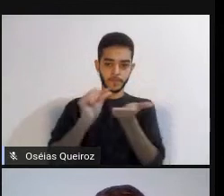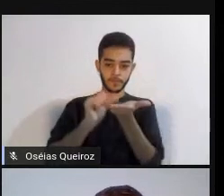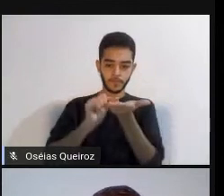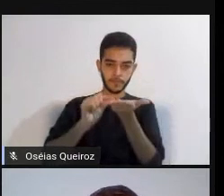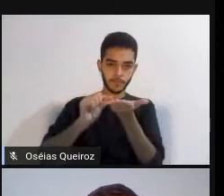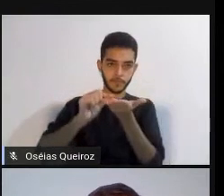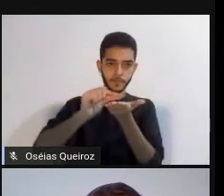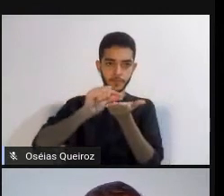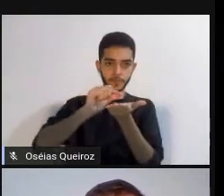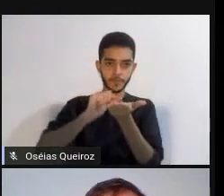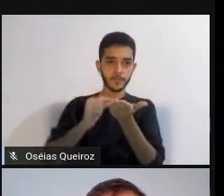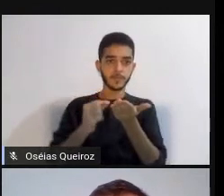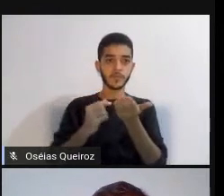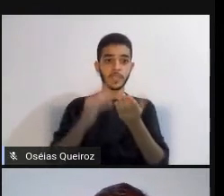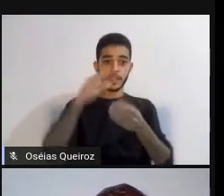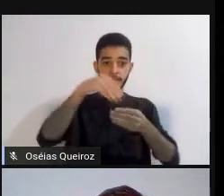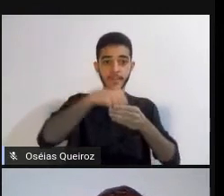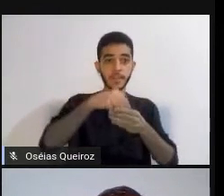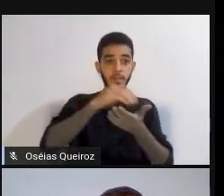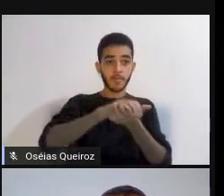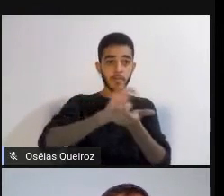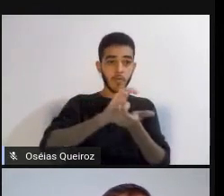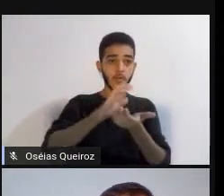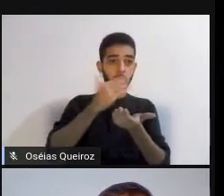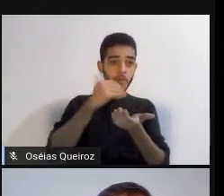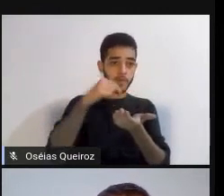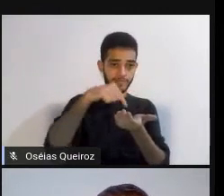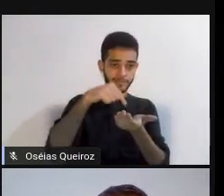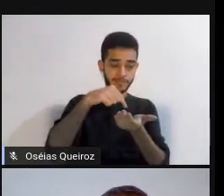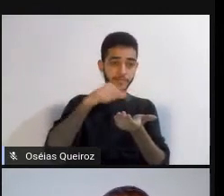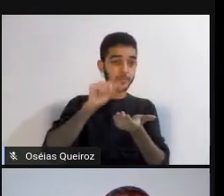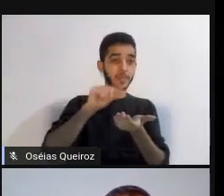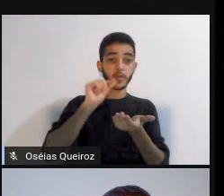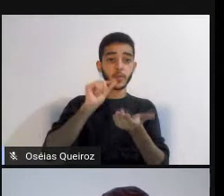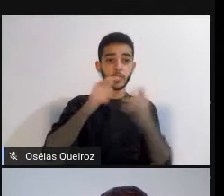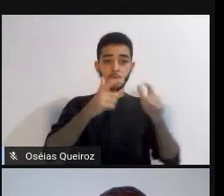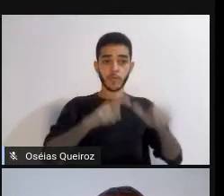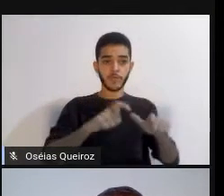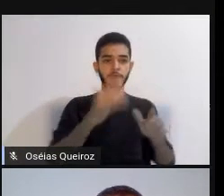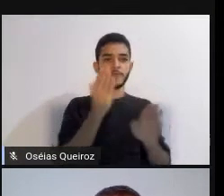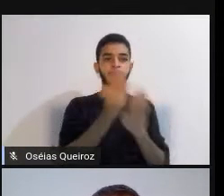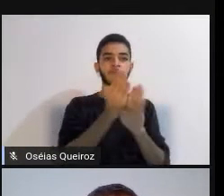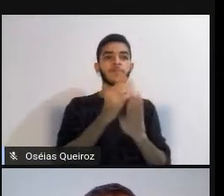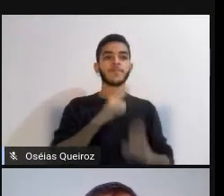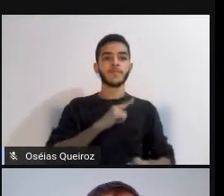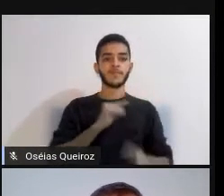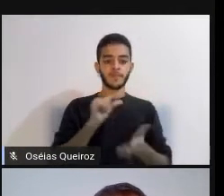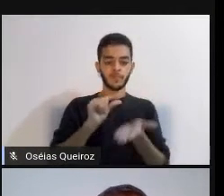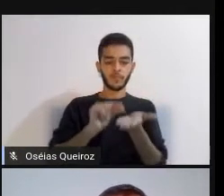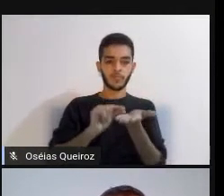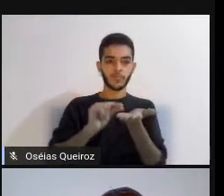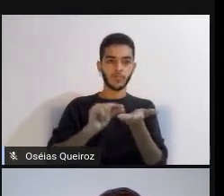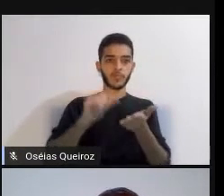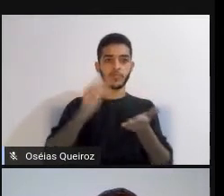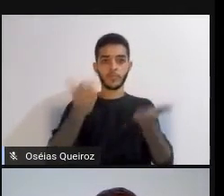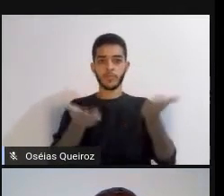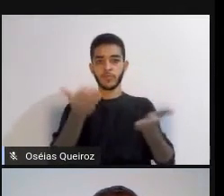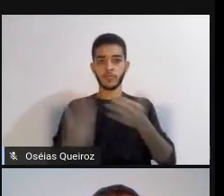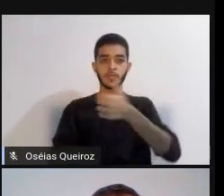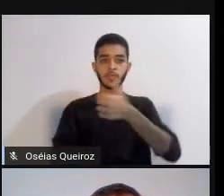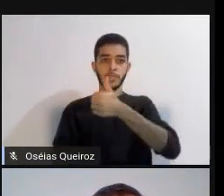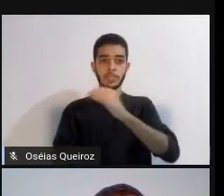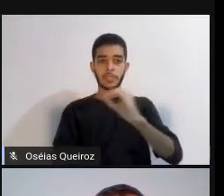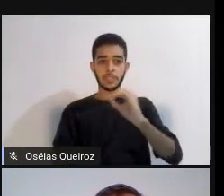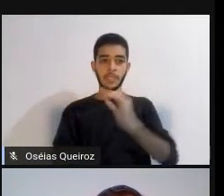microplástico ingerido nas ostras no local de estudo era basicamente nesse tamanho que variava entre 100 e 1.000